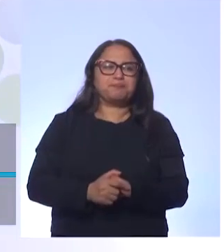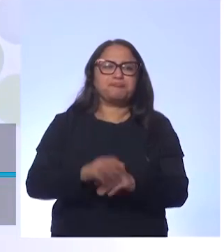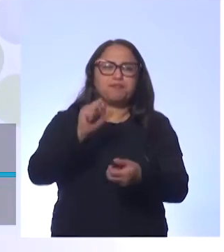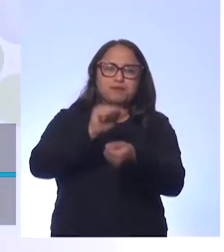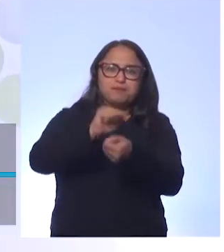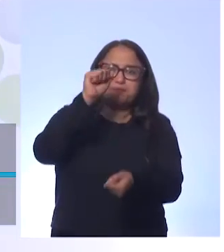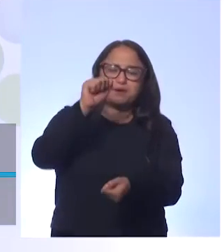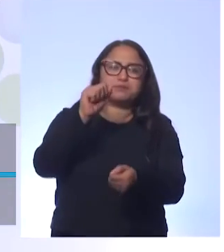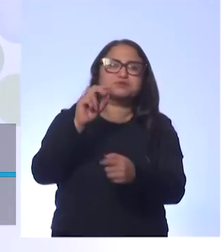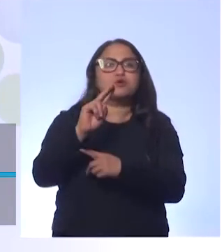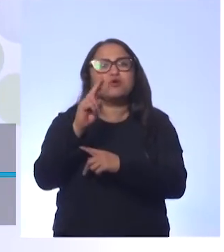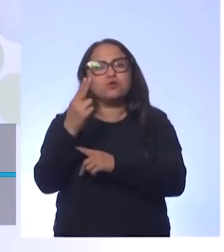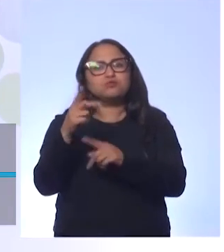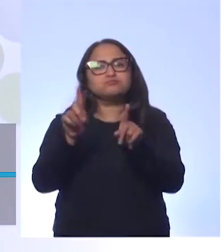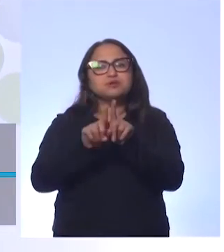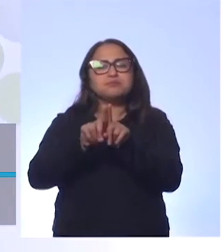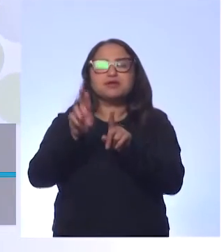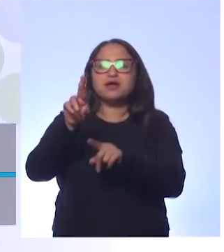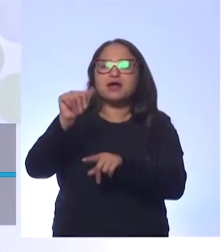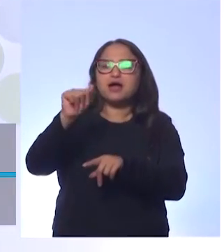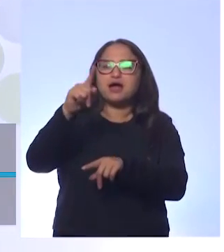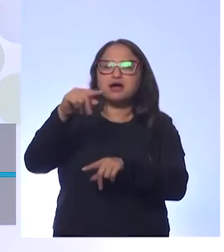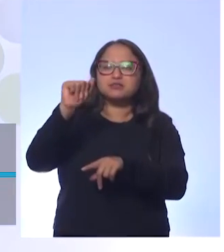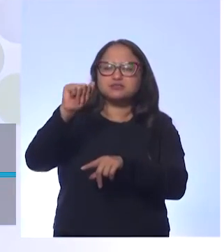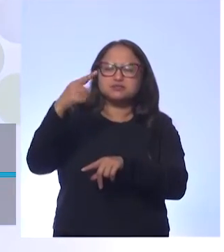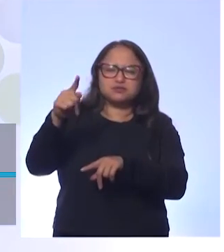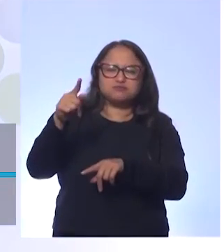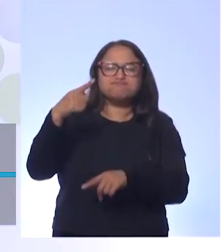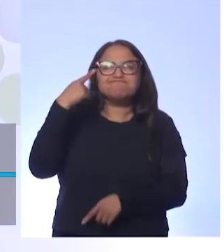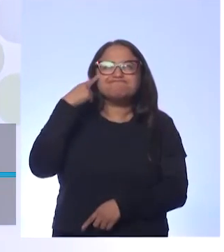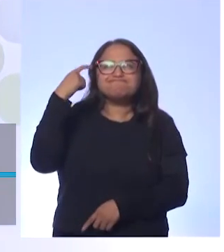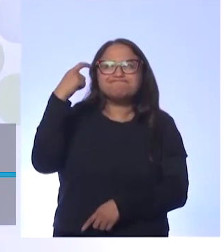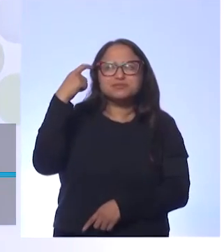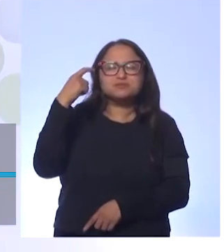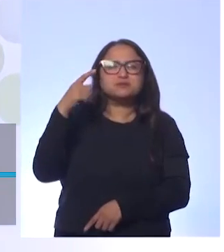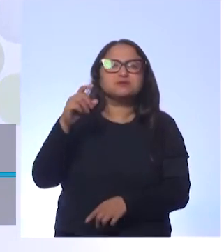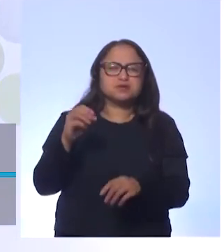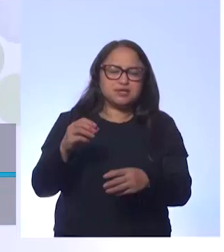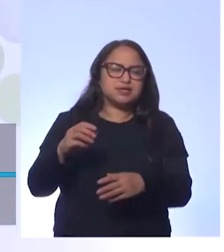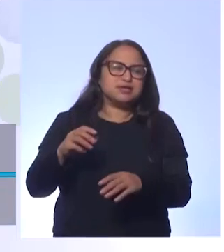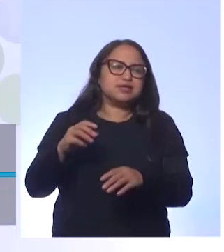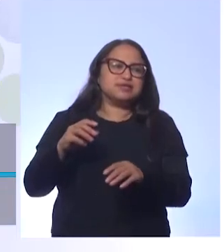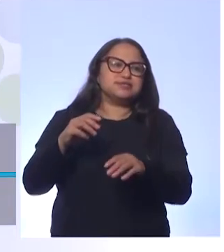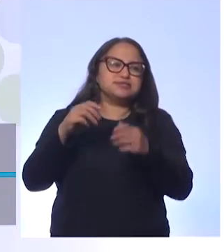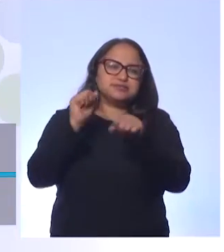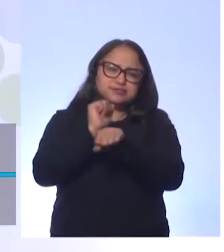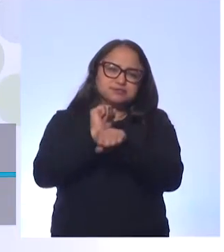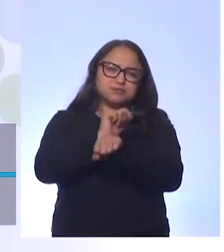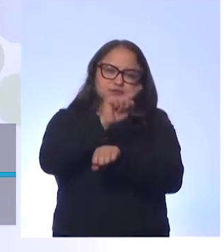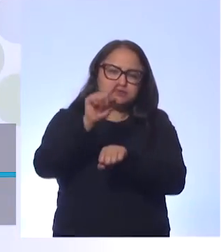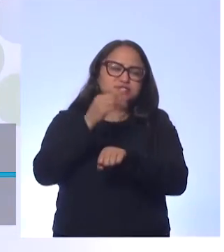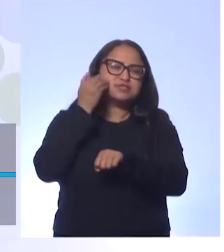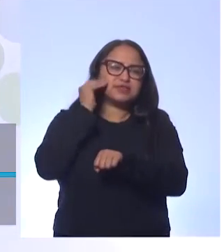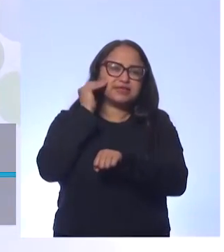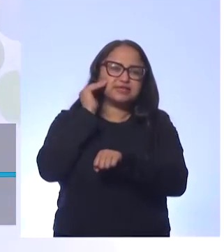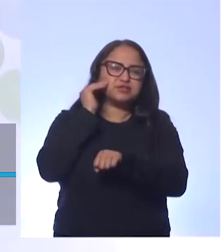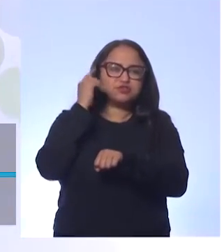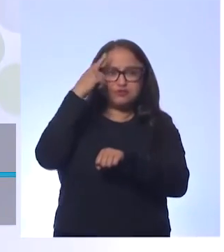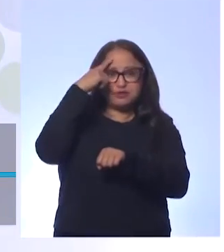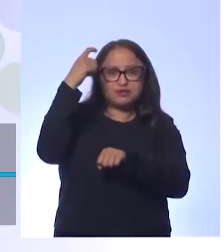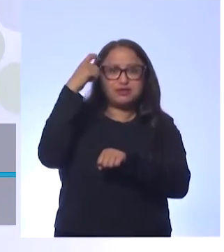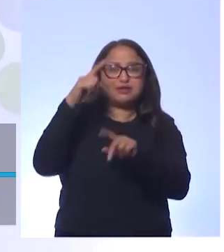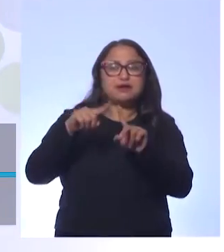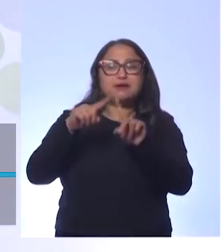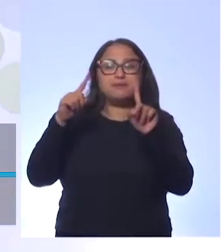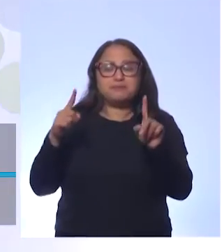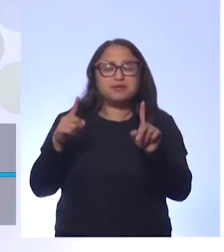cartográficas e para o conceito de razão. É muito intuitivo, né? Eu espero que vocês tenham compreendido essa ideia, mas a gente faz